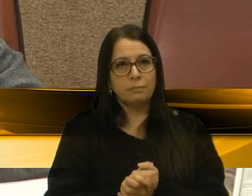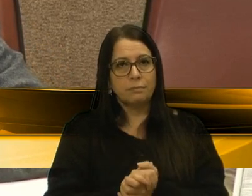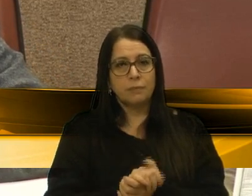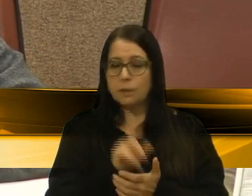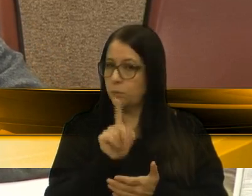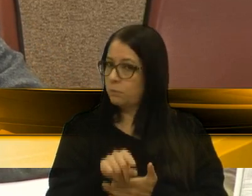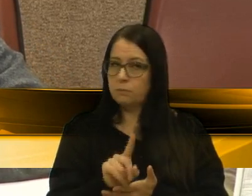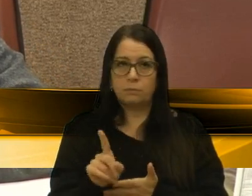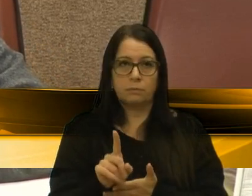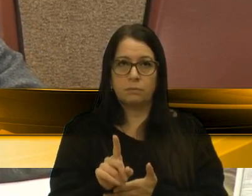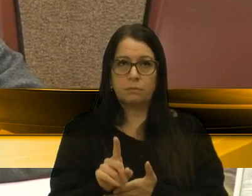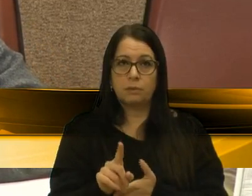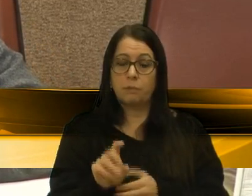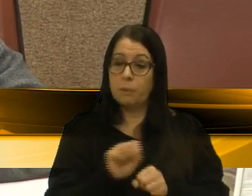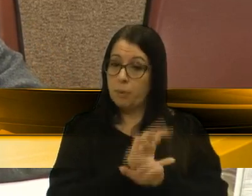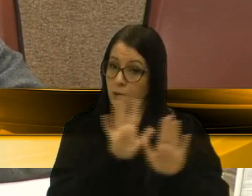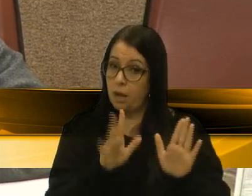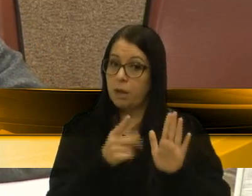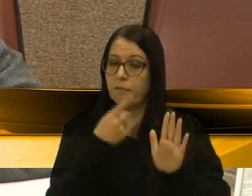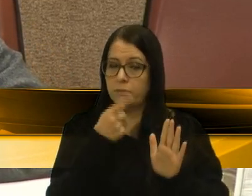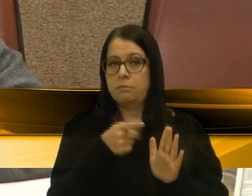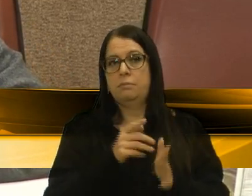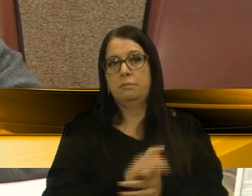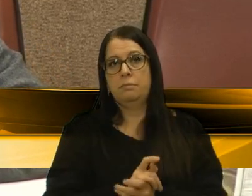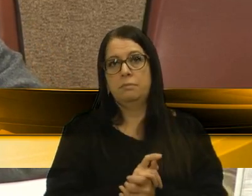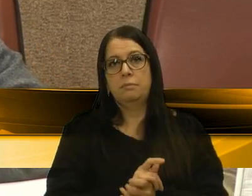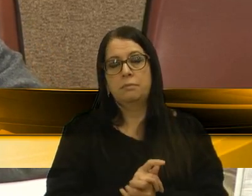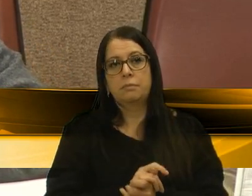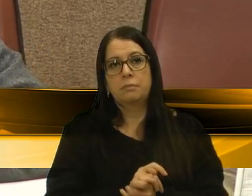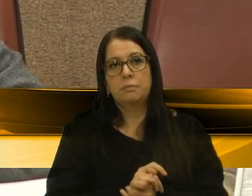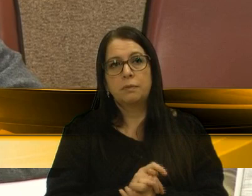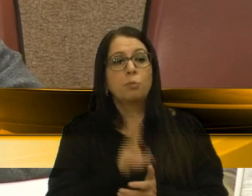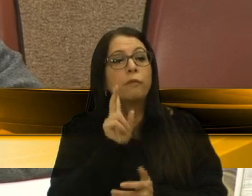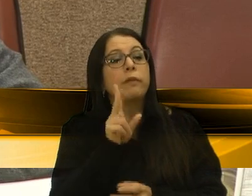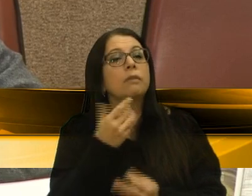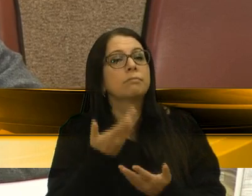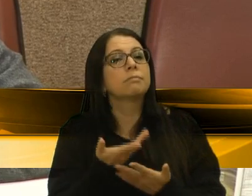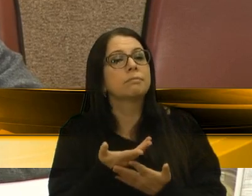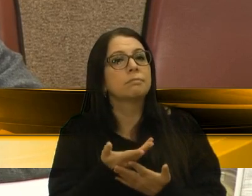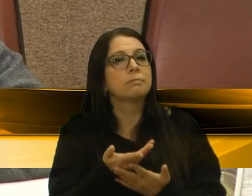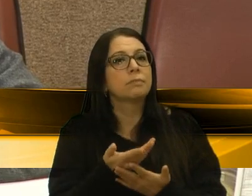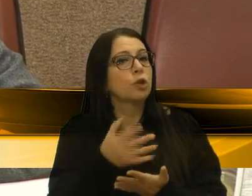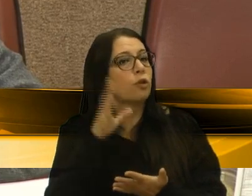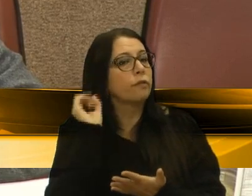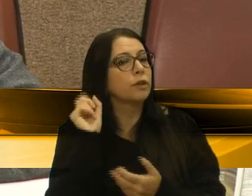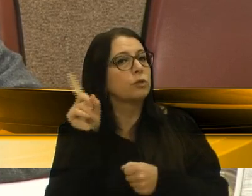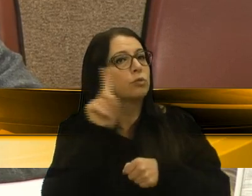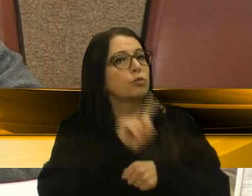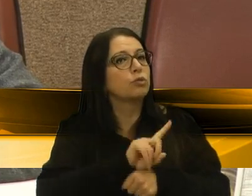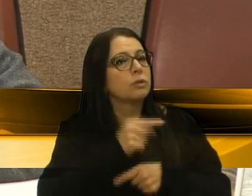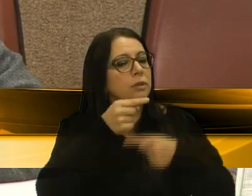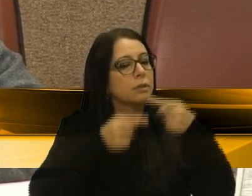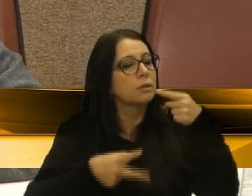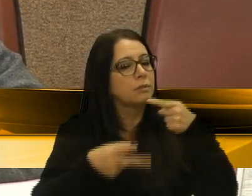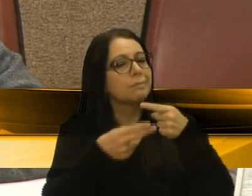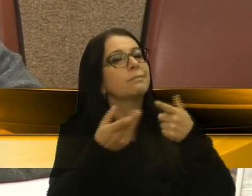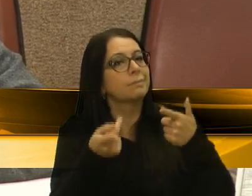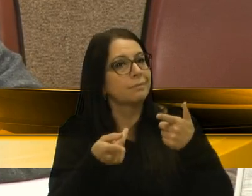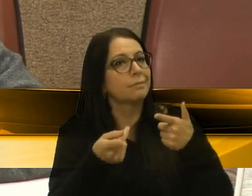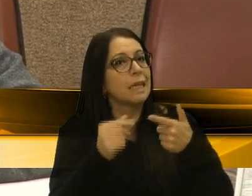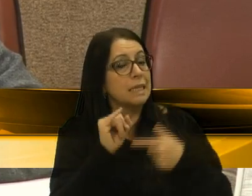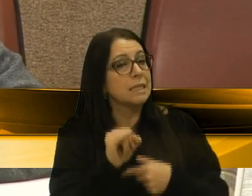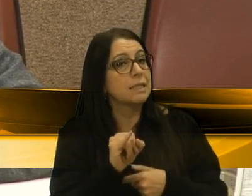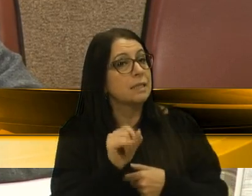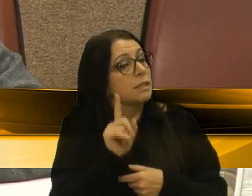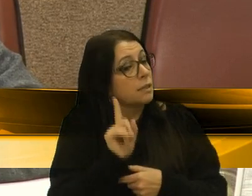é. Isso tem que ficar muito bem registrado aqui. Vamos ver e ouvir no dia da inauguração, se é